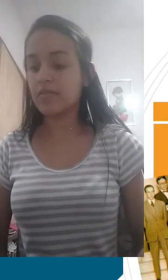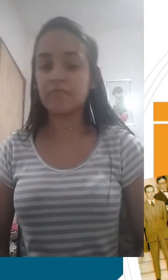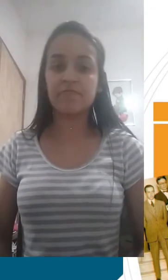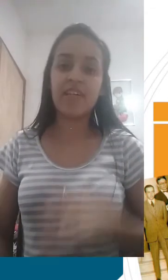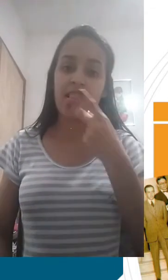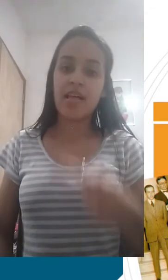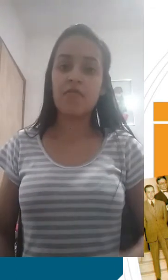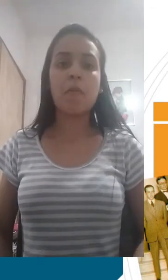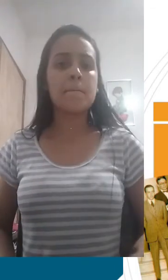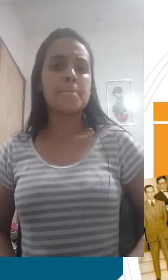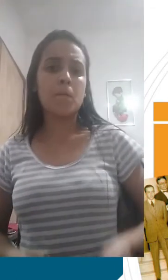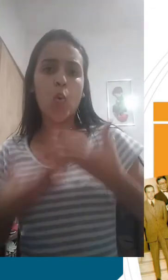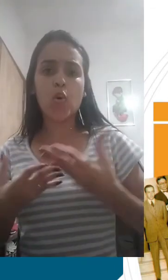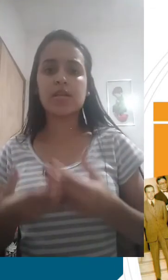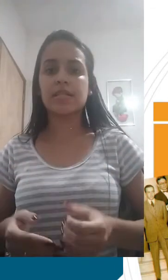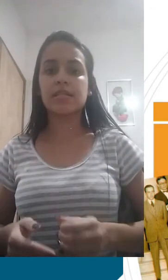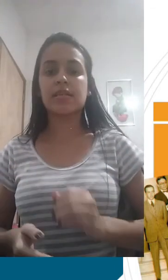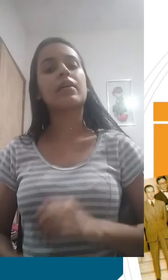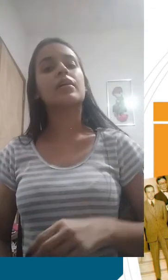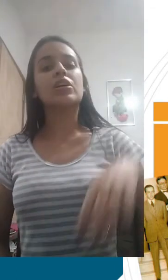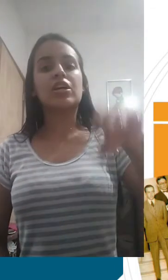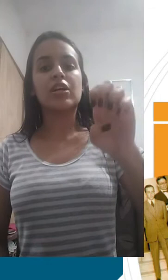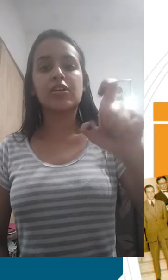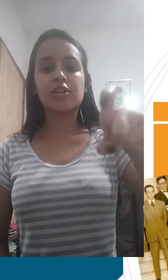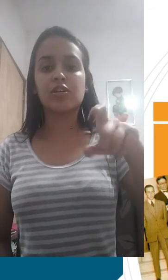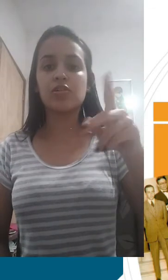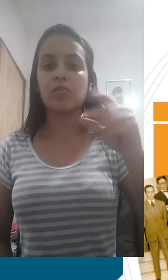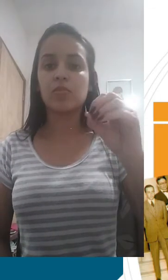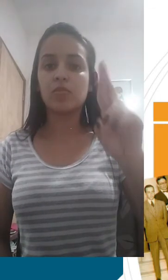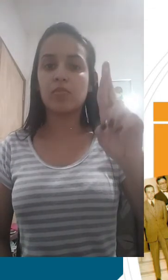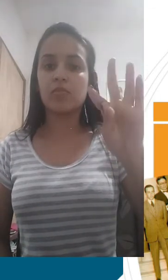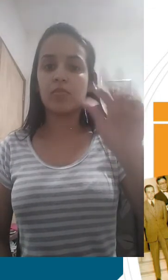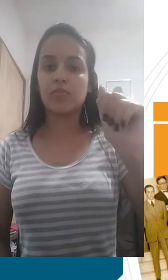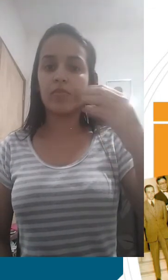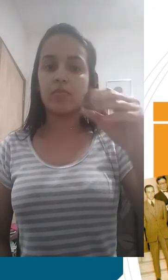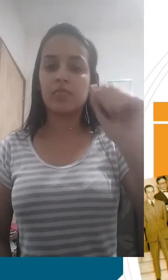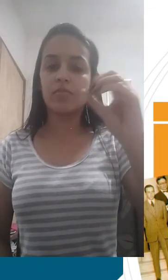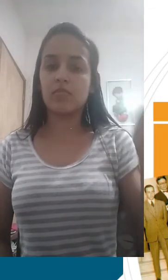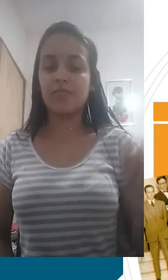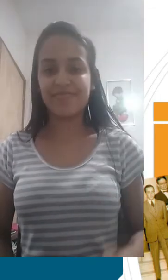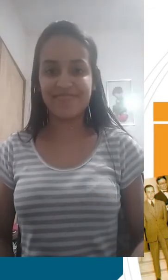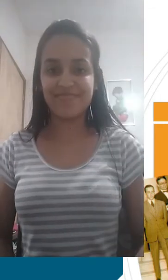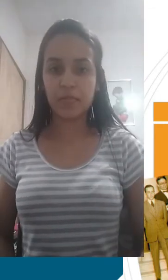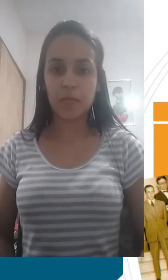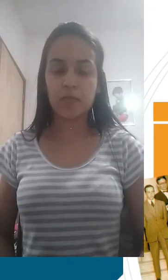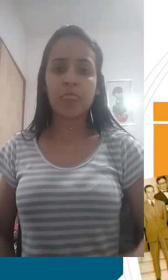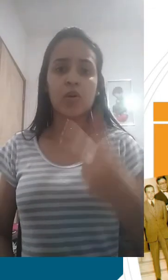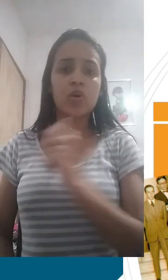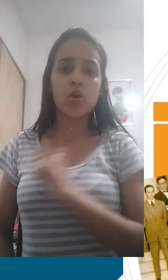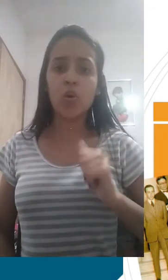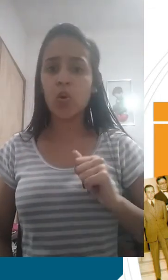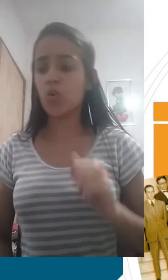os Andrades: Mário de Andrade, Oswald de Andrade. O Mário, viagens nacionais, já